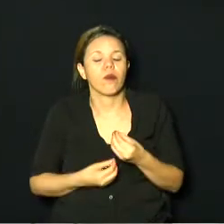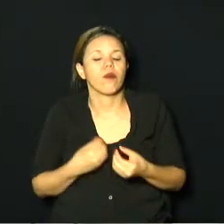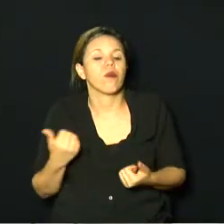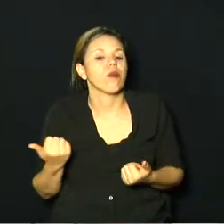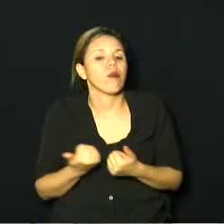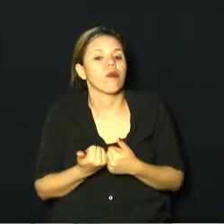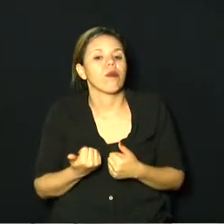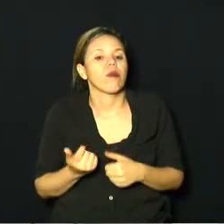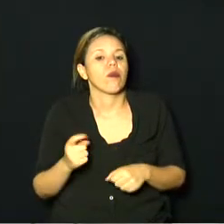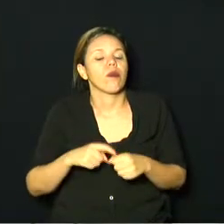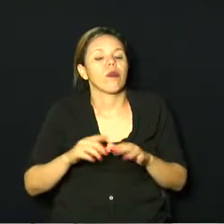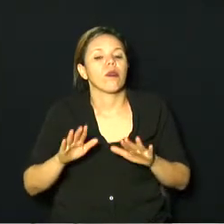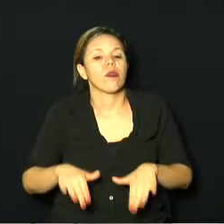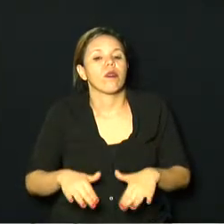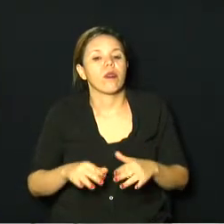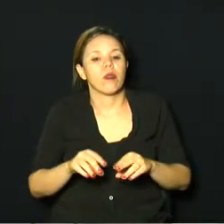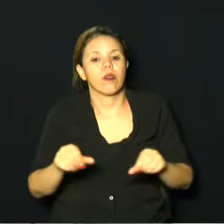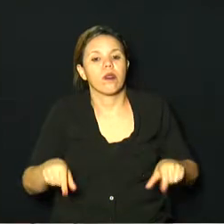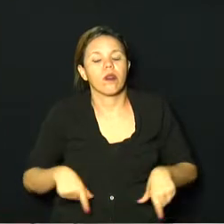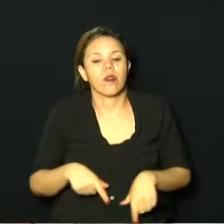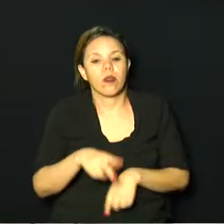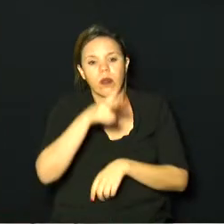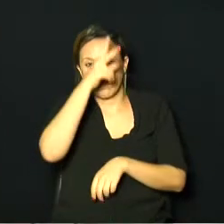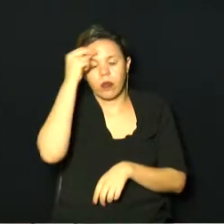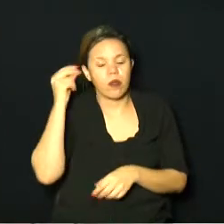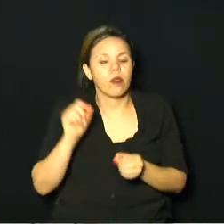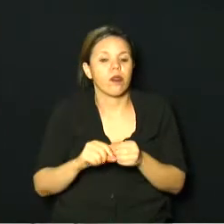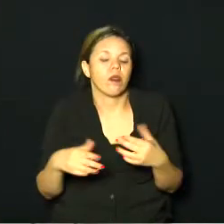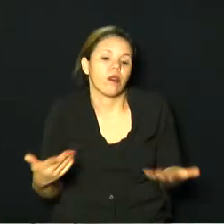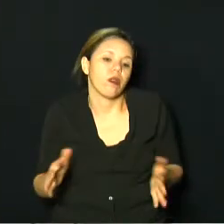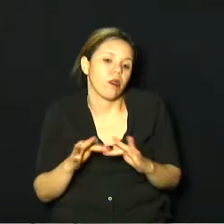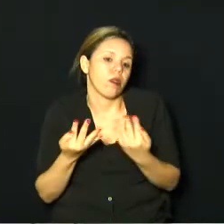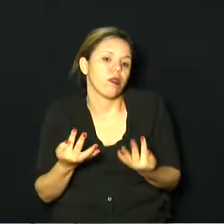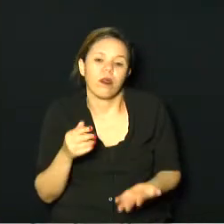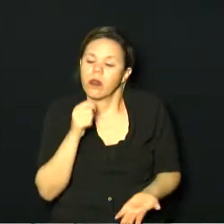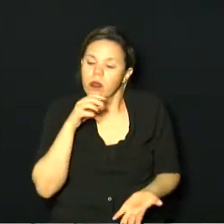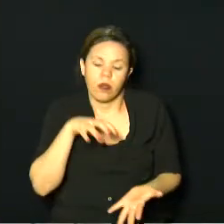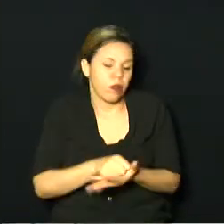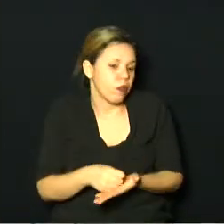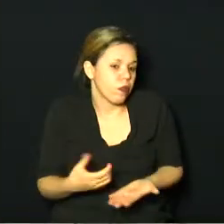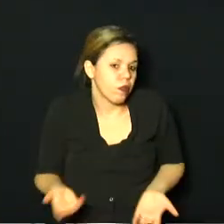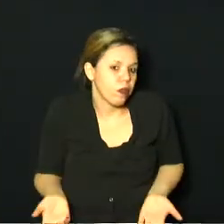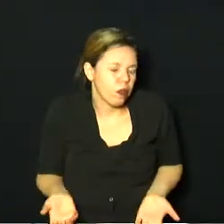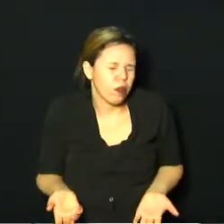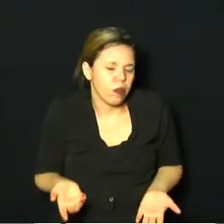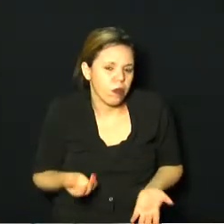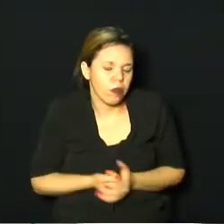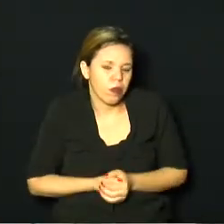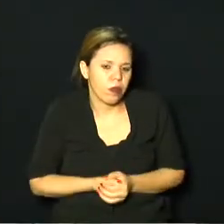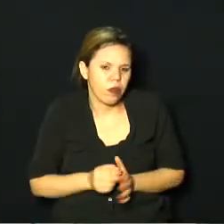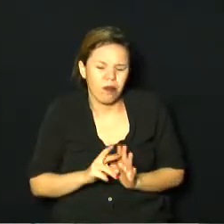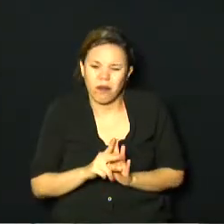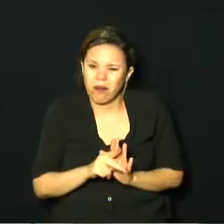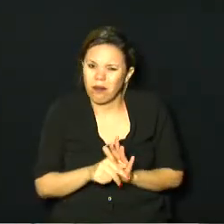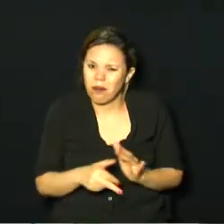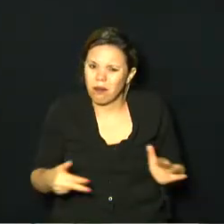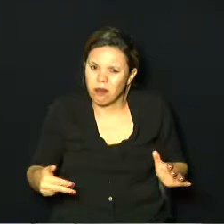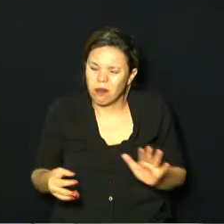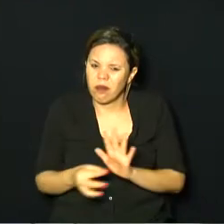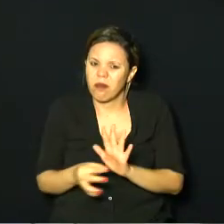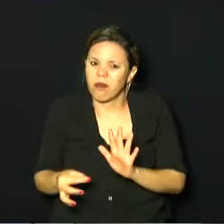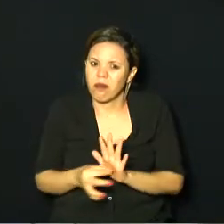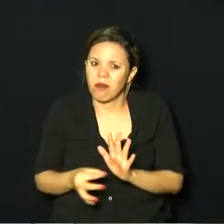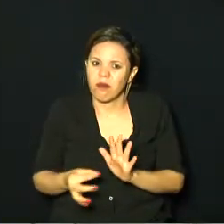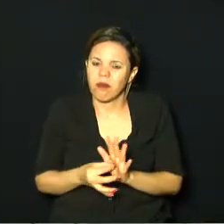posse, o que o poder público vai fazer pelas famílias que não estão cadastradas? Então, são diversas manifestações